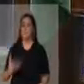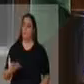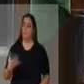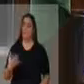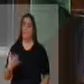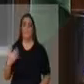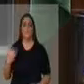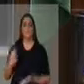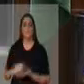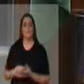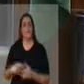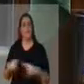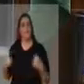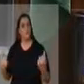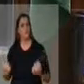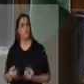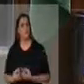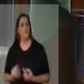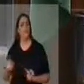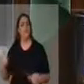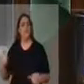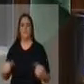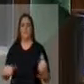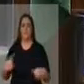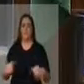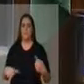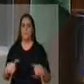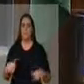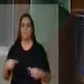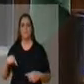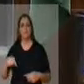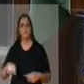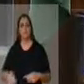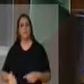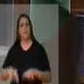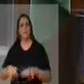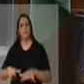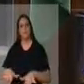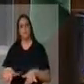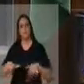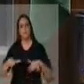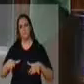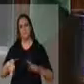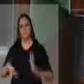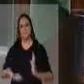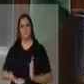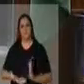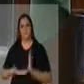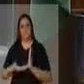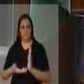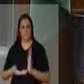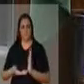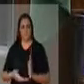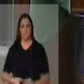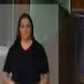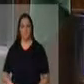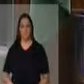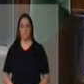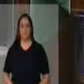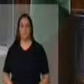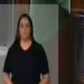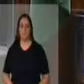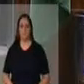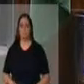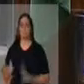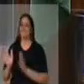de trazer esse debate aqui para o âmbito do Legislativo, aqui para o plenário Ulisses Guimarães. Portanto,